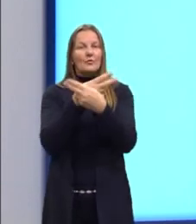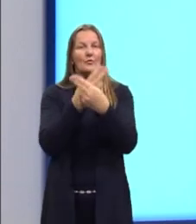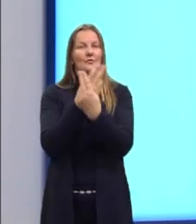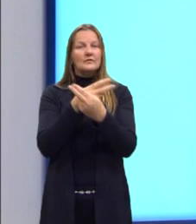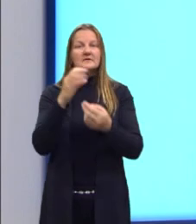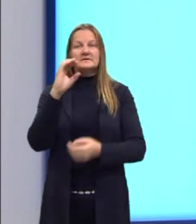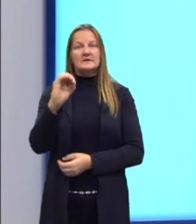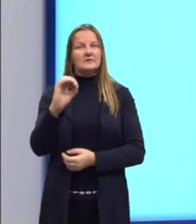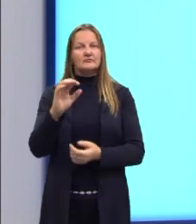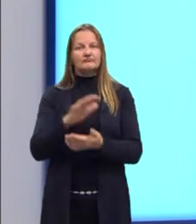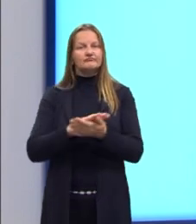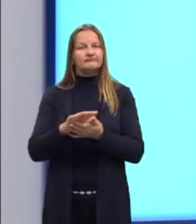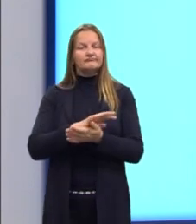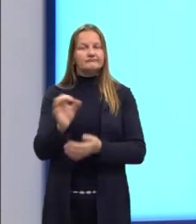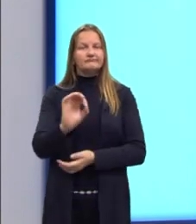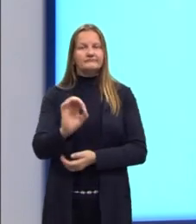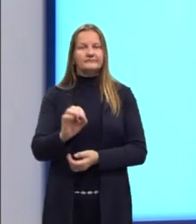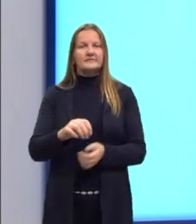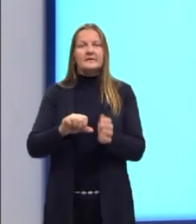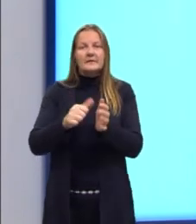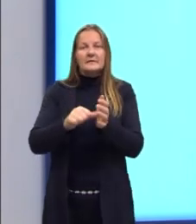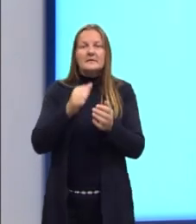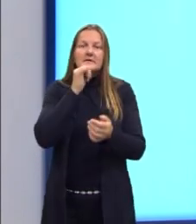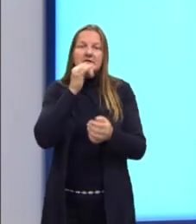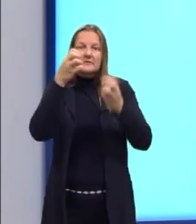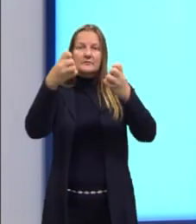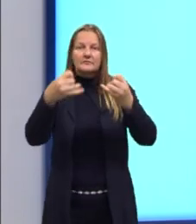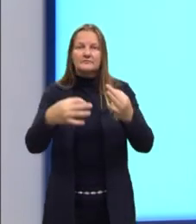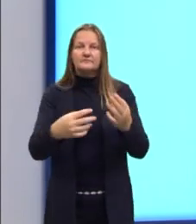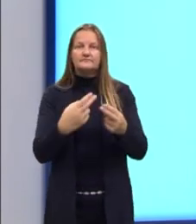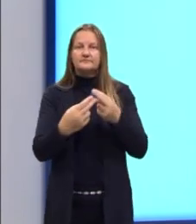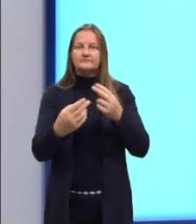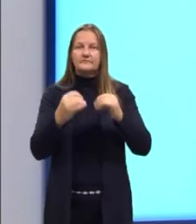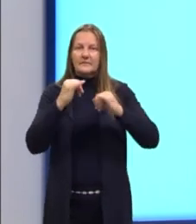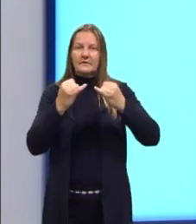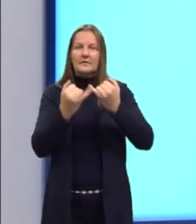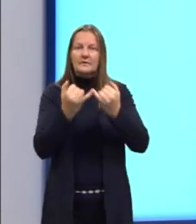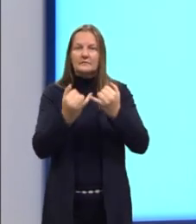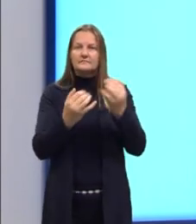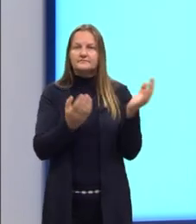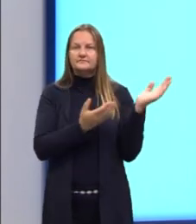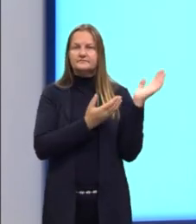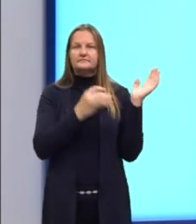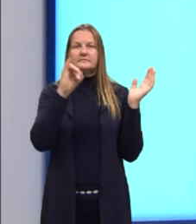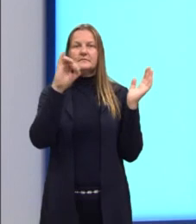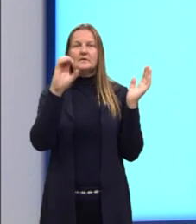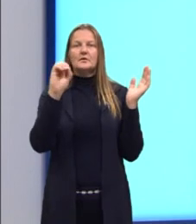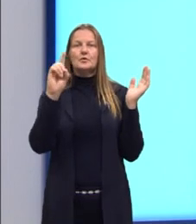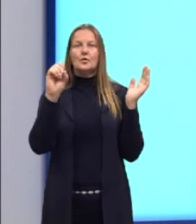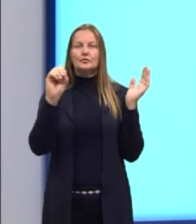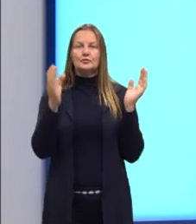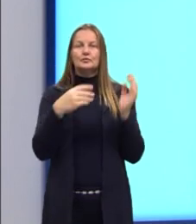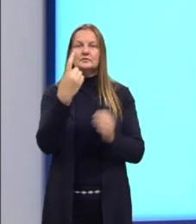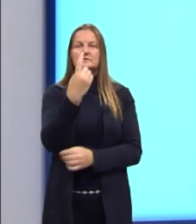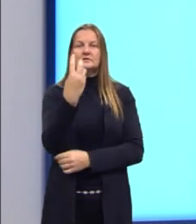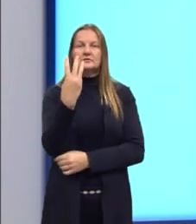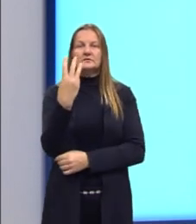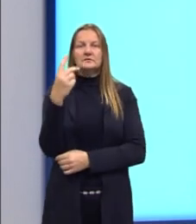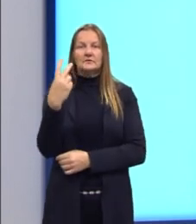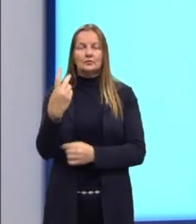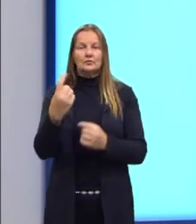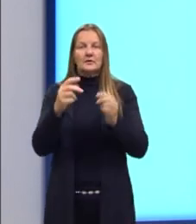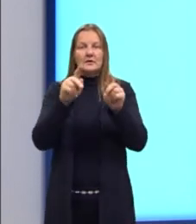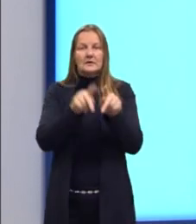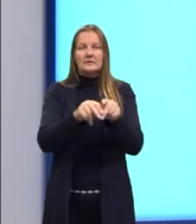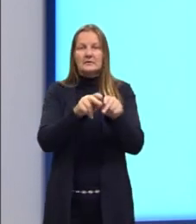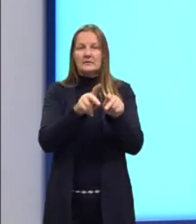tá como exemplos tempo de minha vida eu trouxe os o topo do iodo 131 esses ovos para o mais